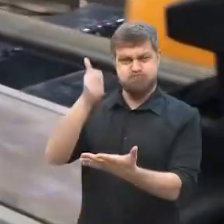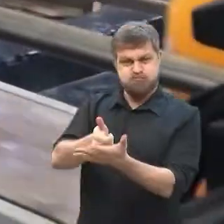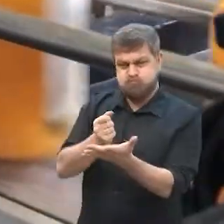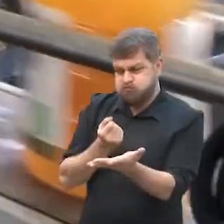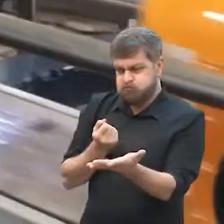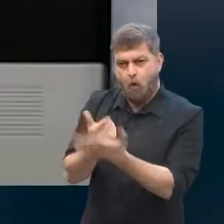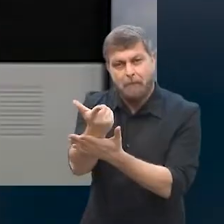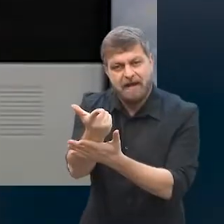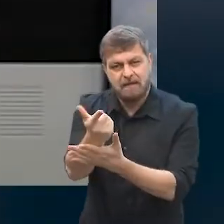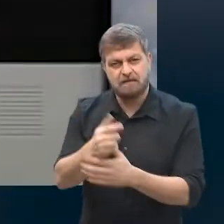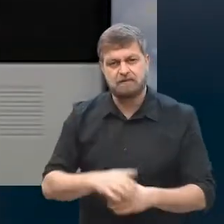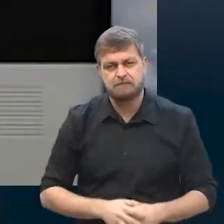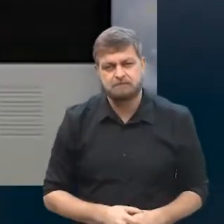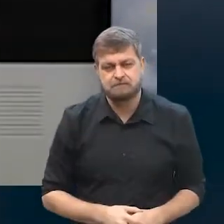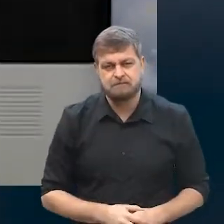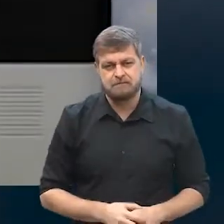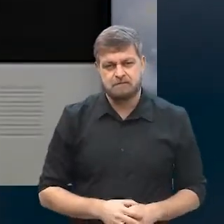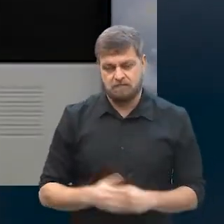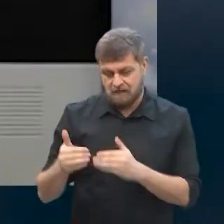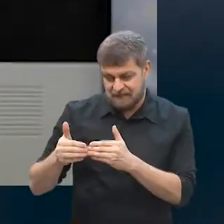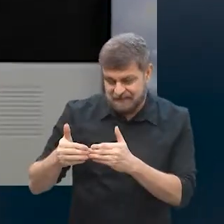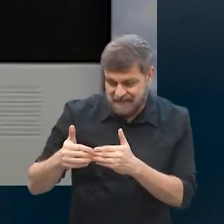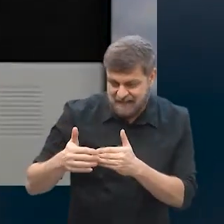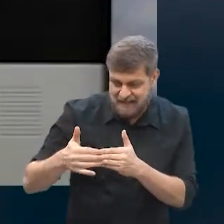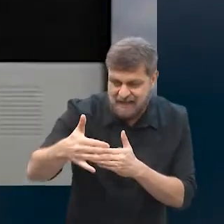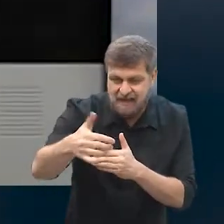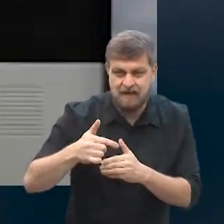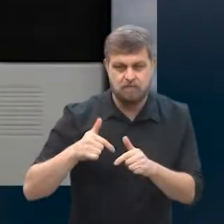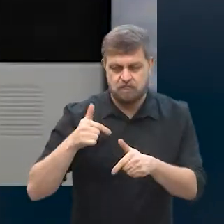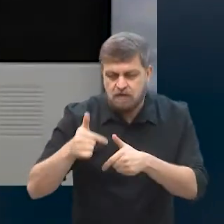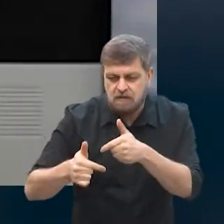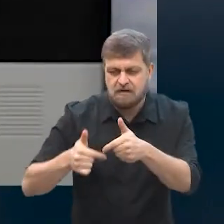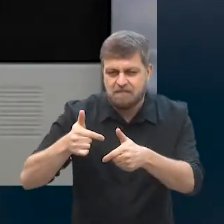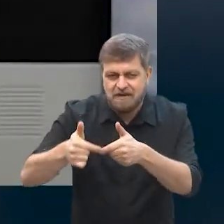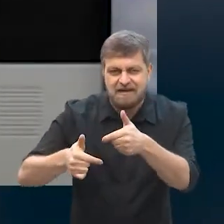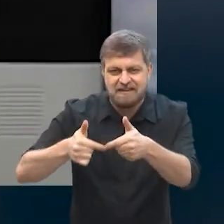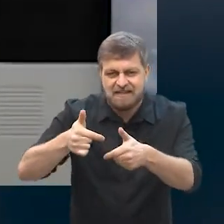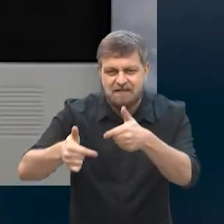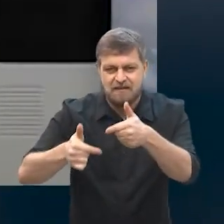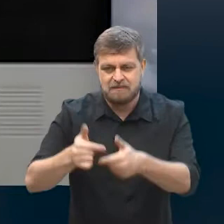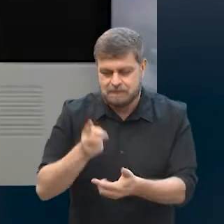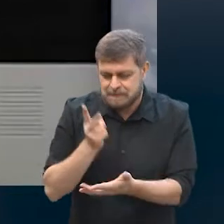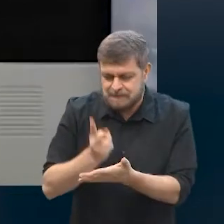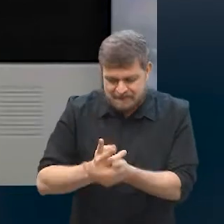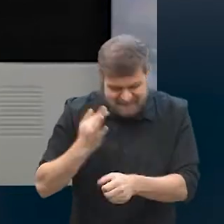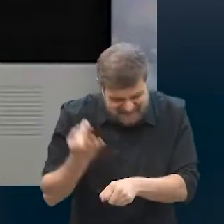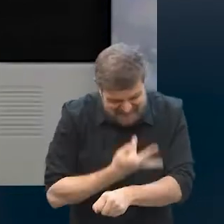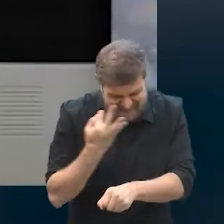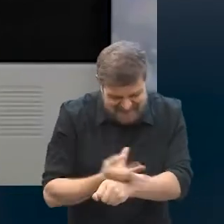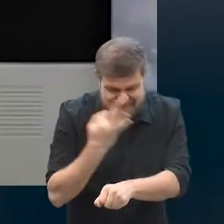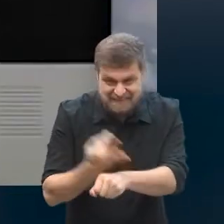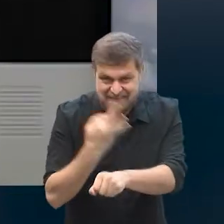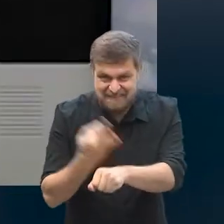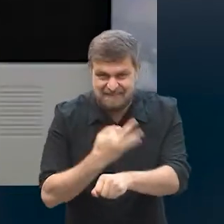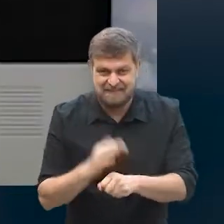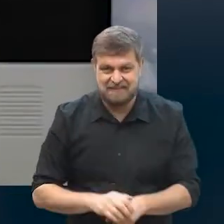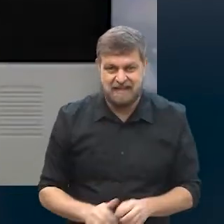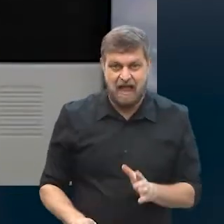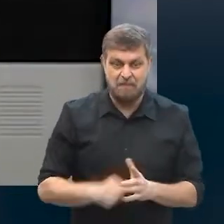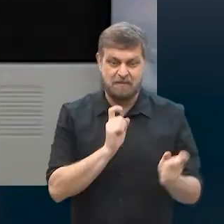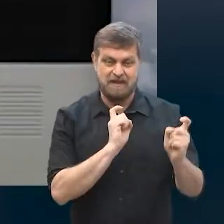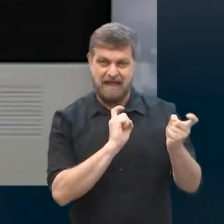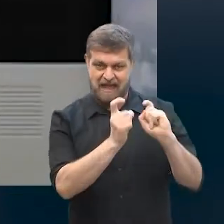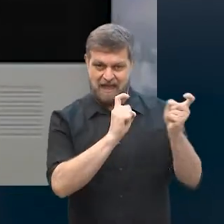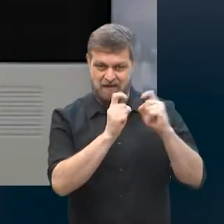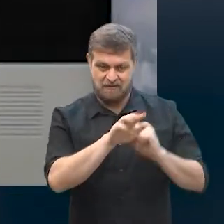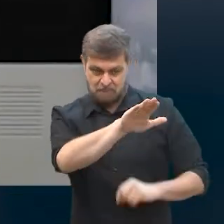empresa e de lá eu comecei a trabalhar com muito afinco. Até foi engraçado, a primeira reunião que eu tive